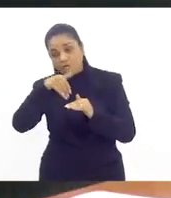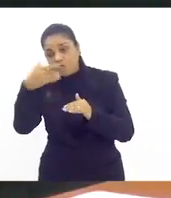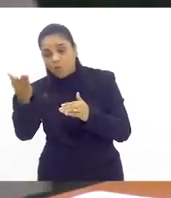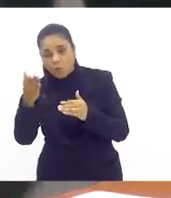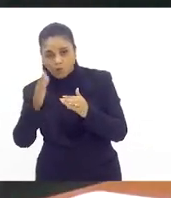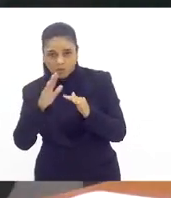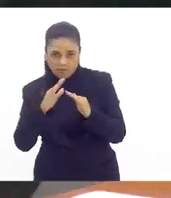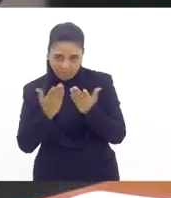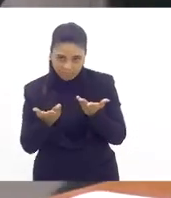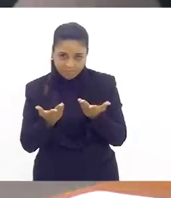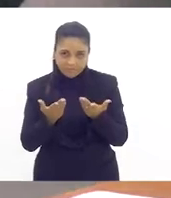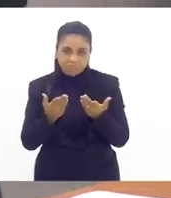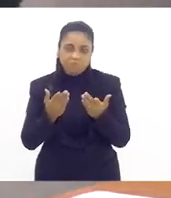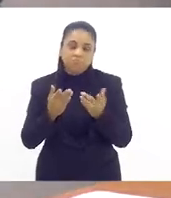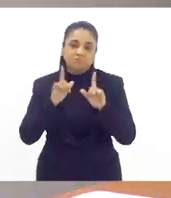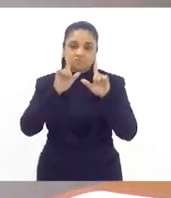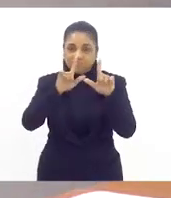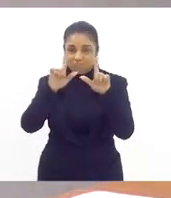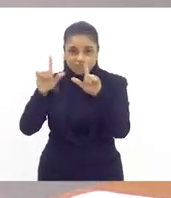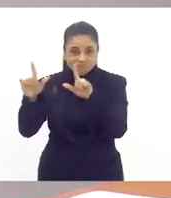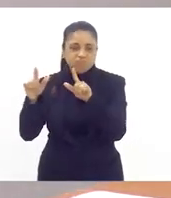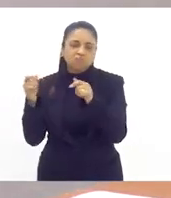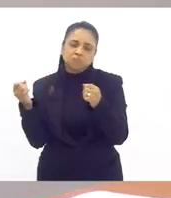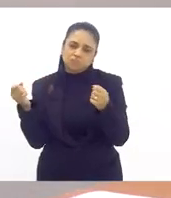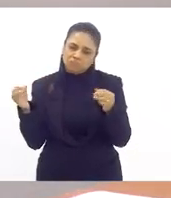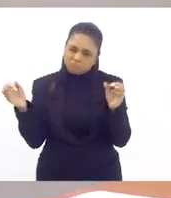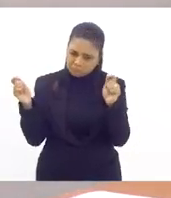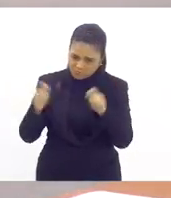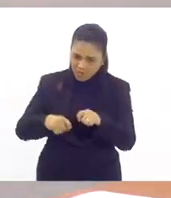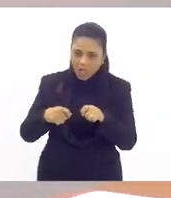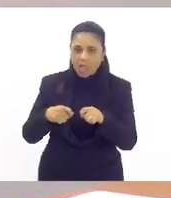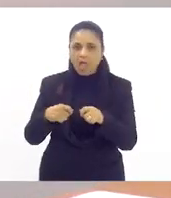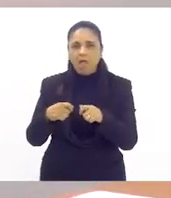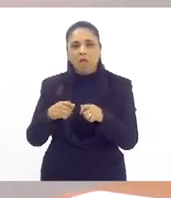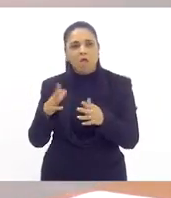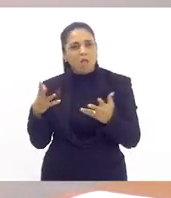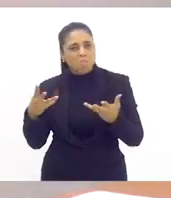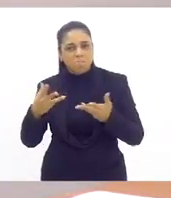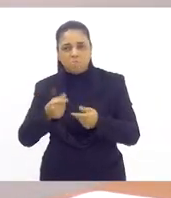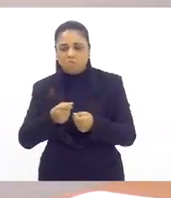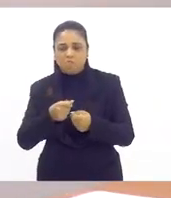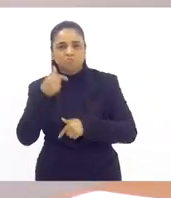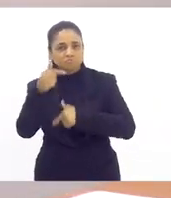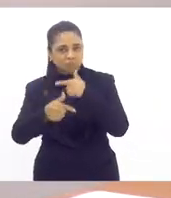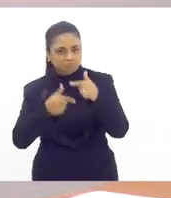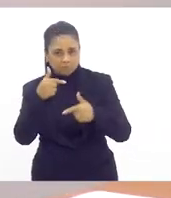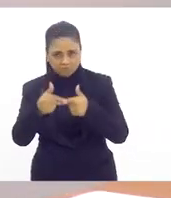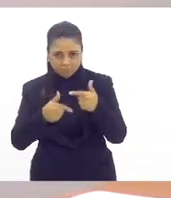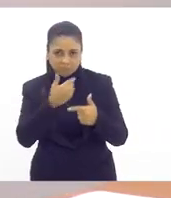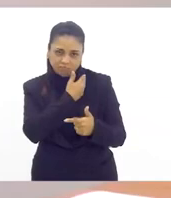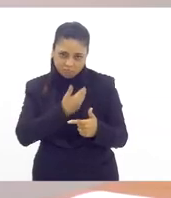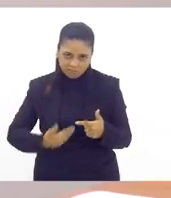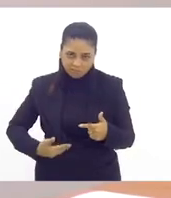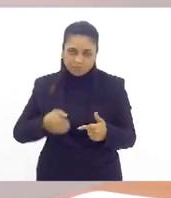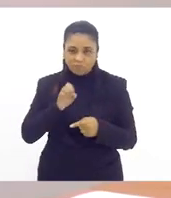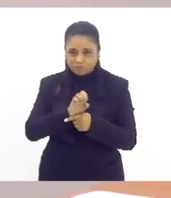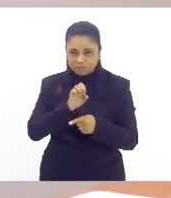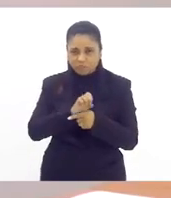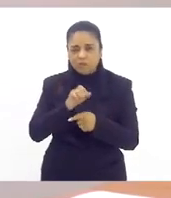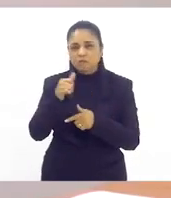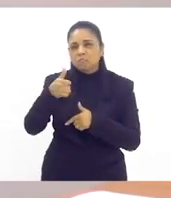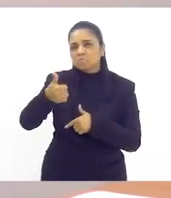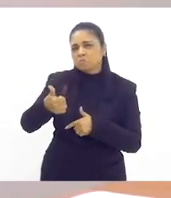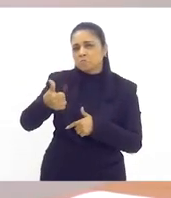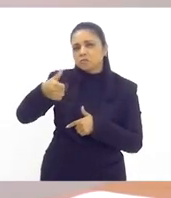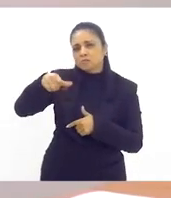quadrinhos podem Render ótimas obras que o governo do estado pode dispor posteriormente em rede pública um exemplo disso é nos anos 90 que houve